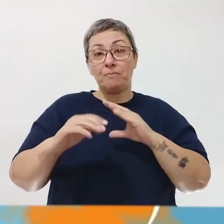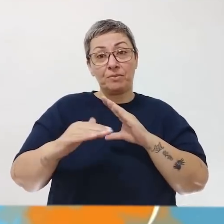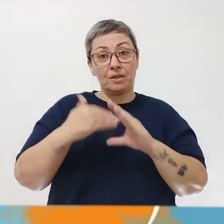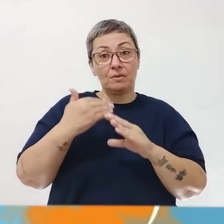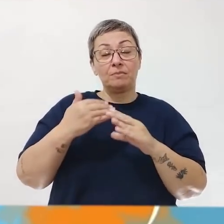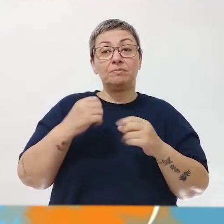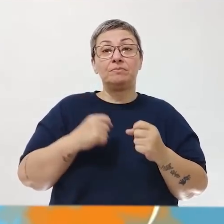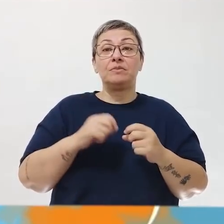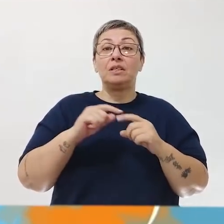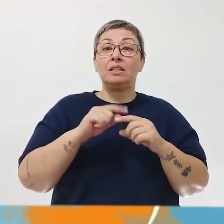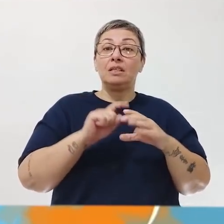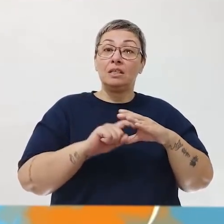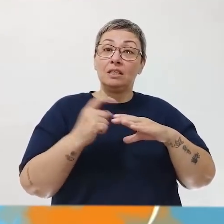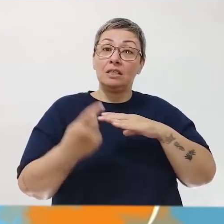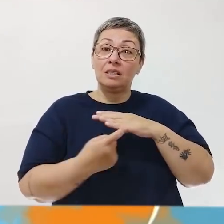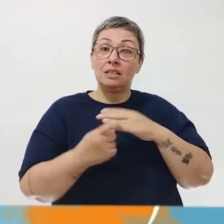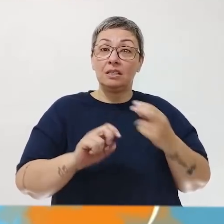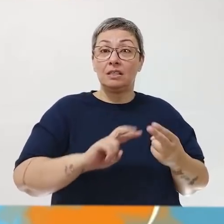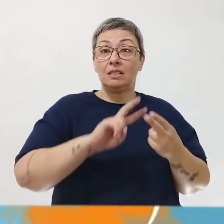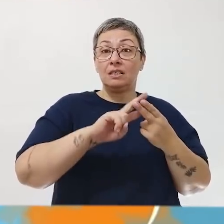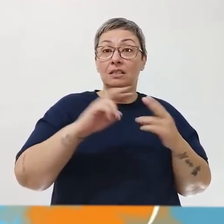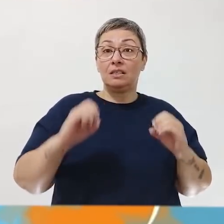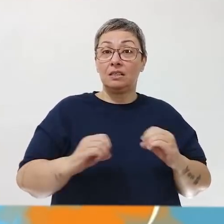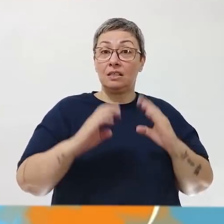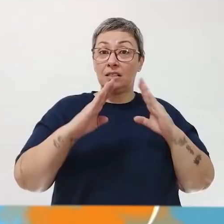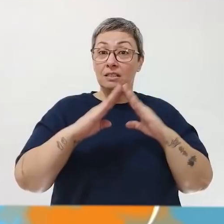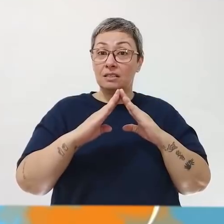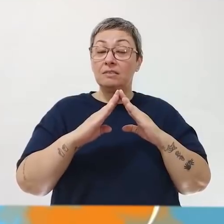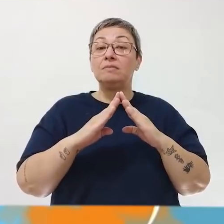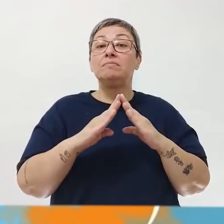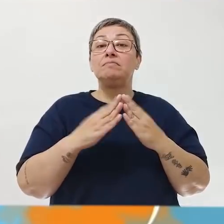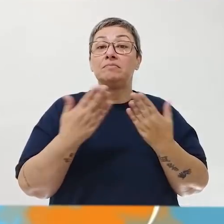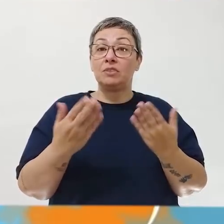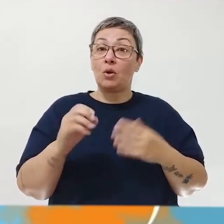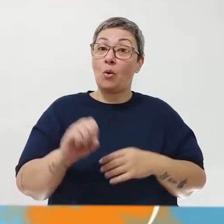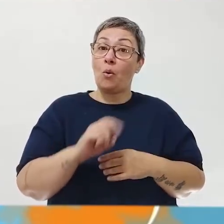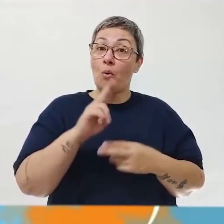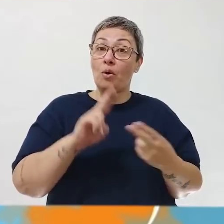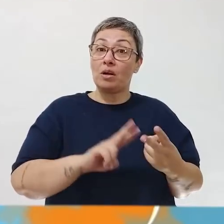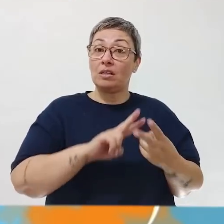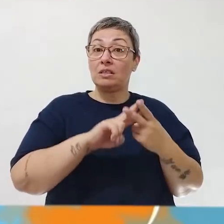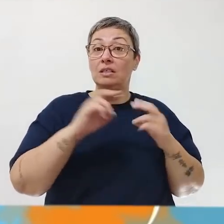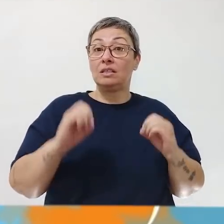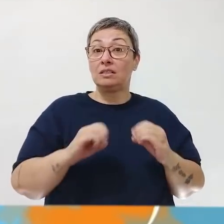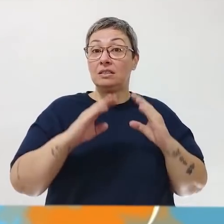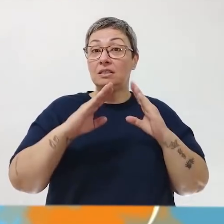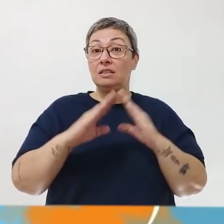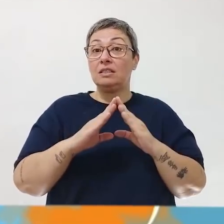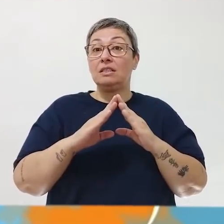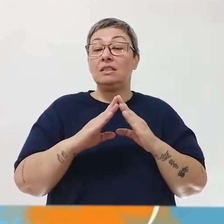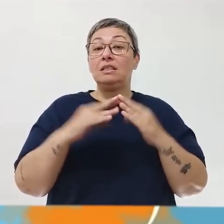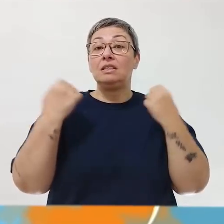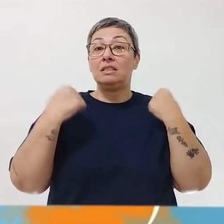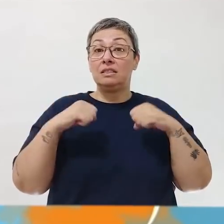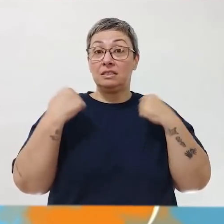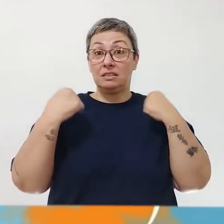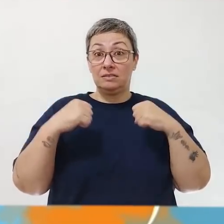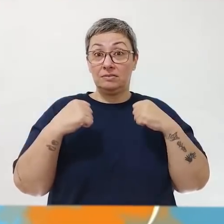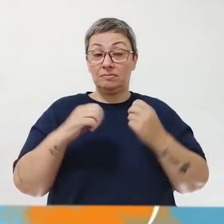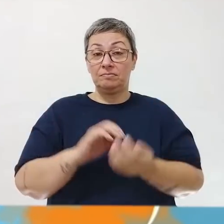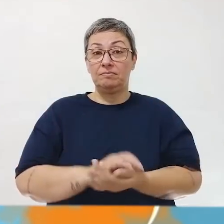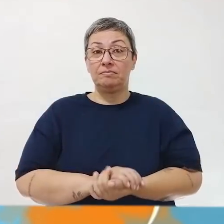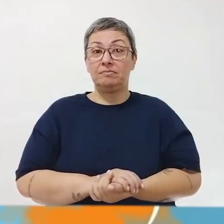nos enviar através das redes sociais com a hashtag Saberes em Casa ou a hashtag Saberes em Casa